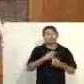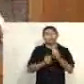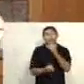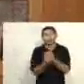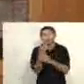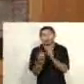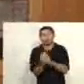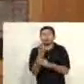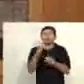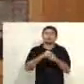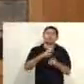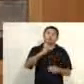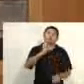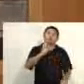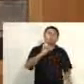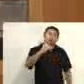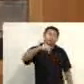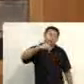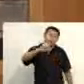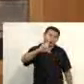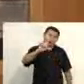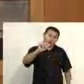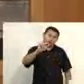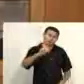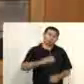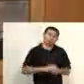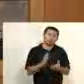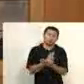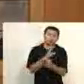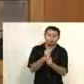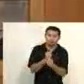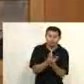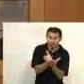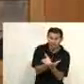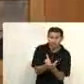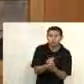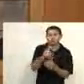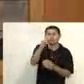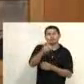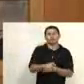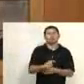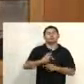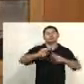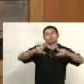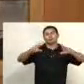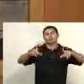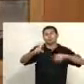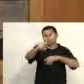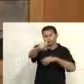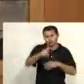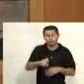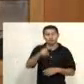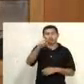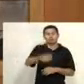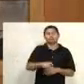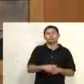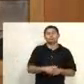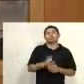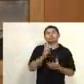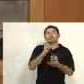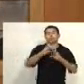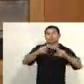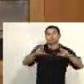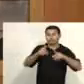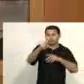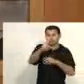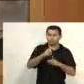produções em toneladas, por exemplo, e calculo a média de desvio padrão. E esses acabam sendo as minhas variáveis x. E essas acabam sendo as minhas variáveis